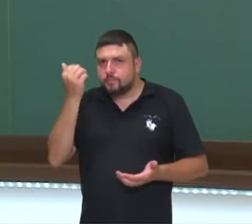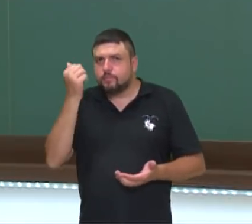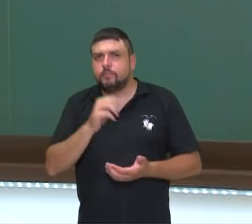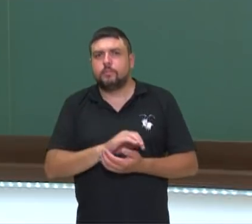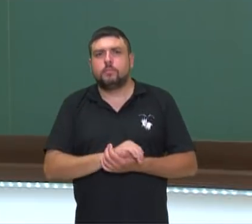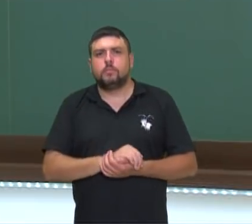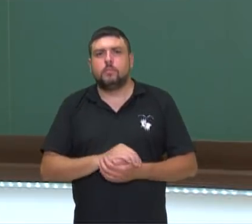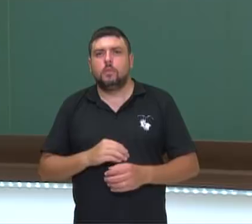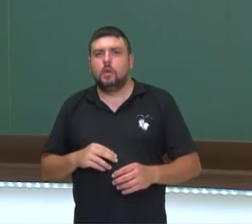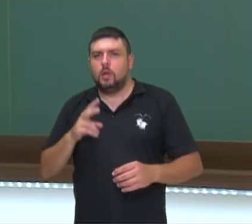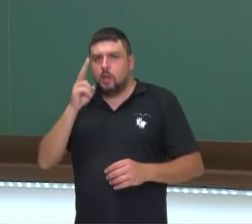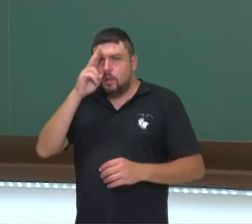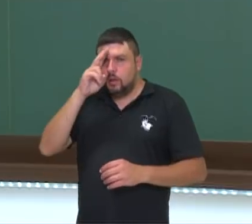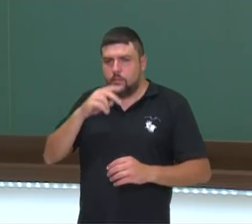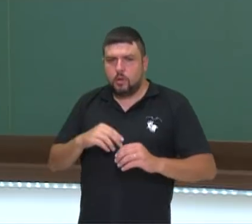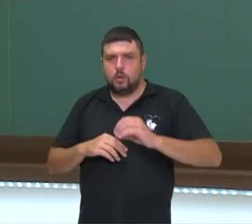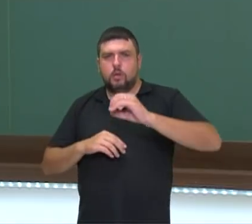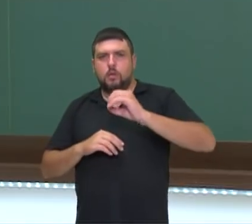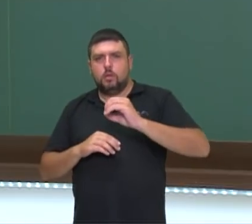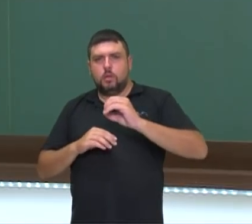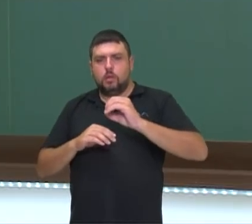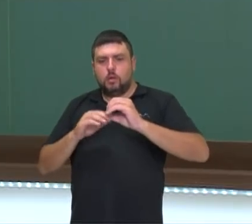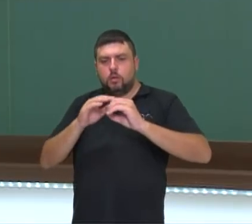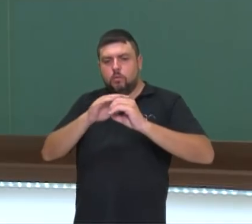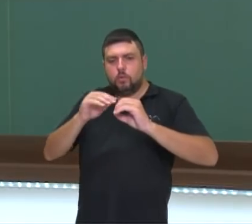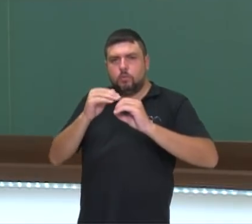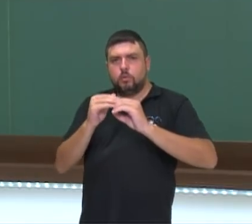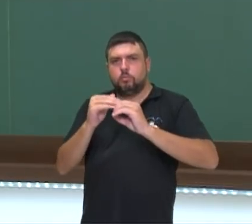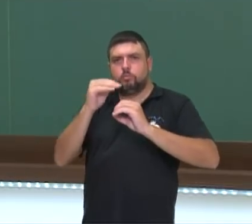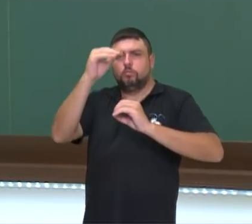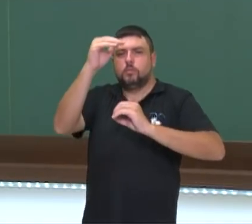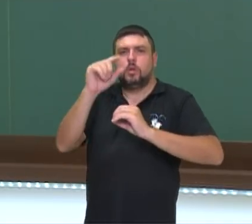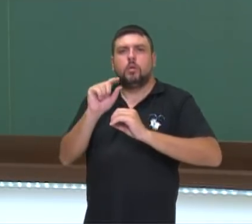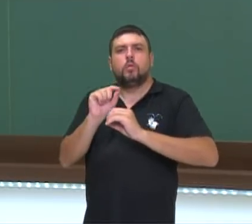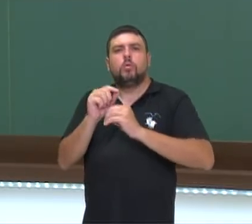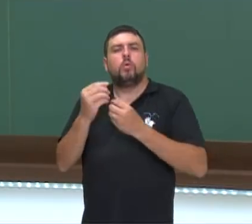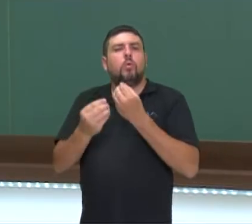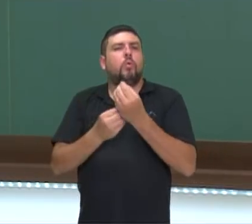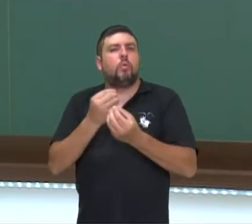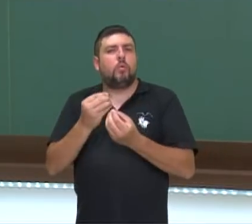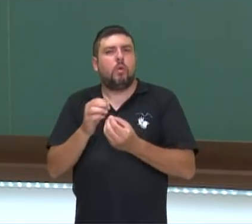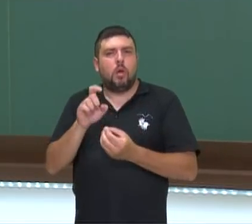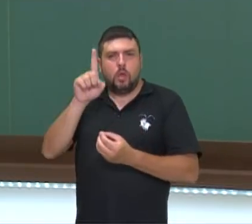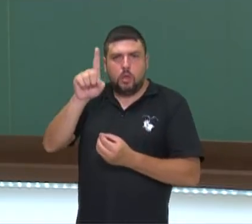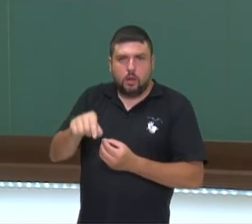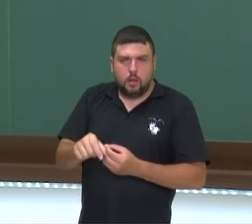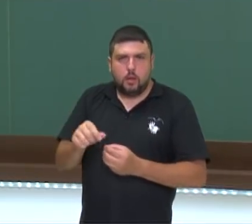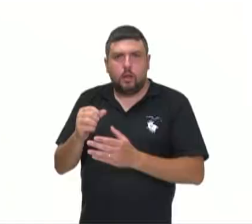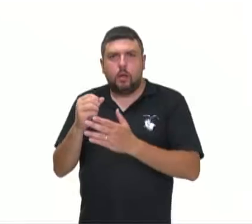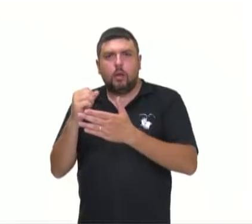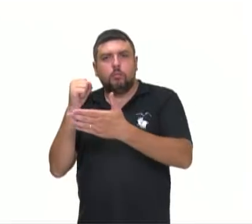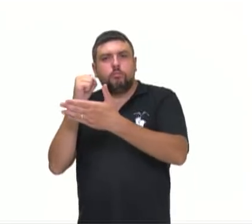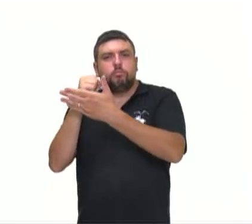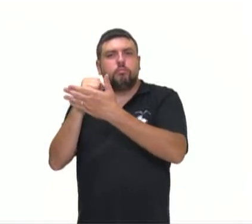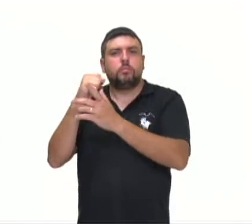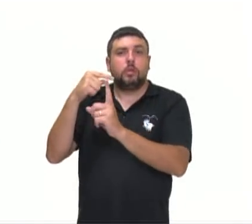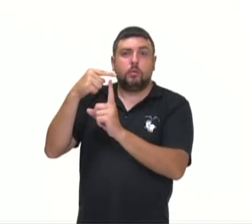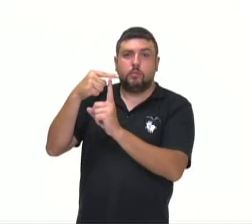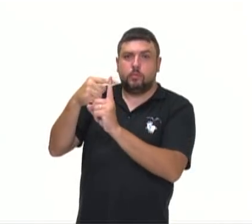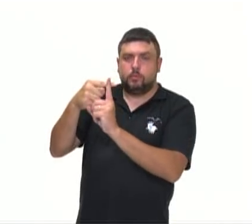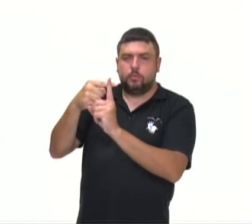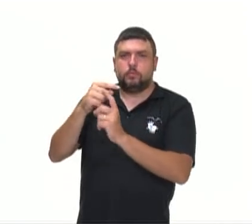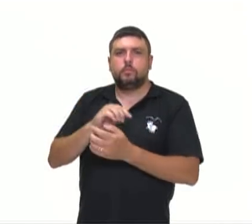Acima de zero, lembra que zero é o marco. Tudo que está acima eu posso representar com valor positivo, então mais 25